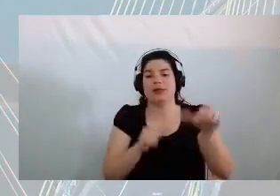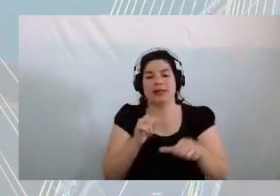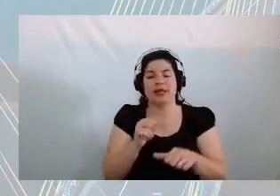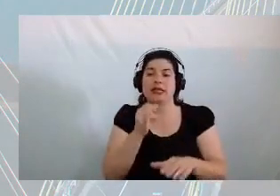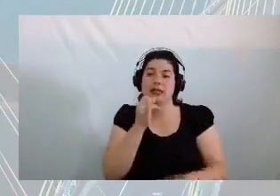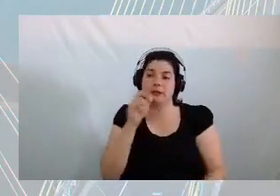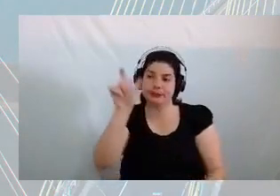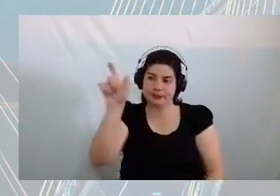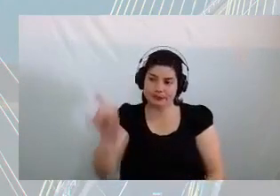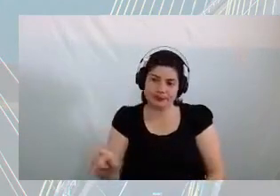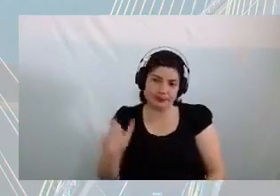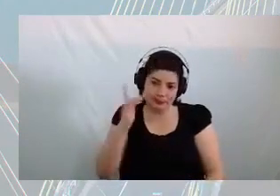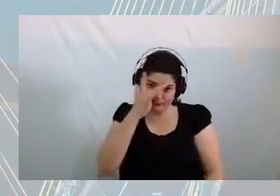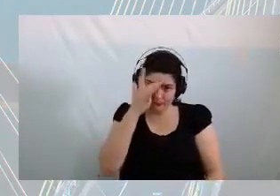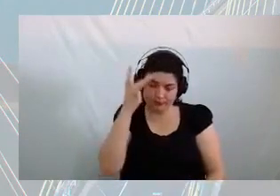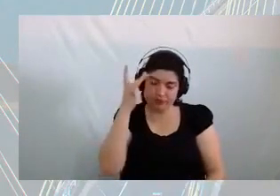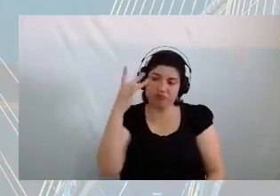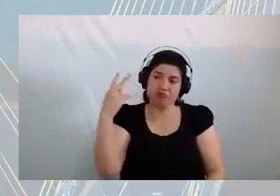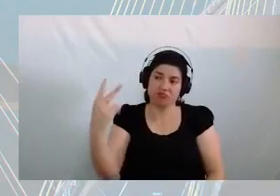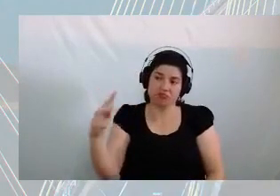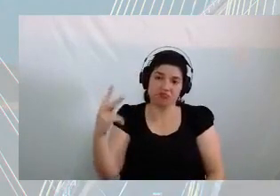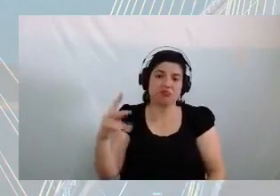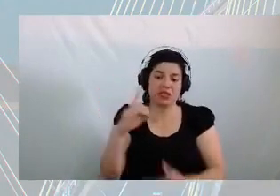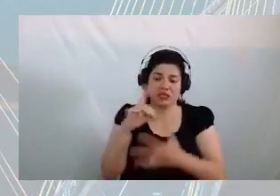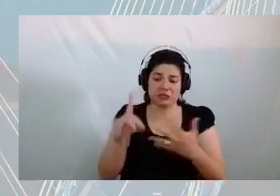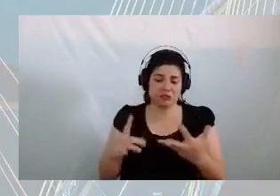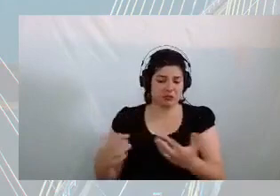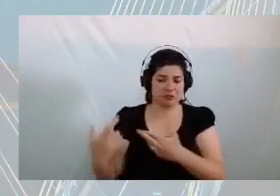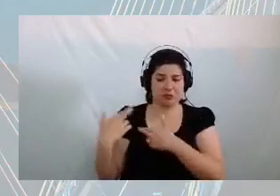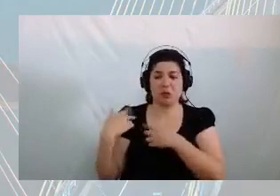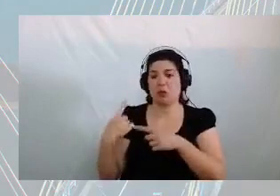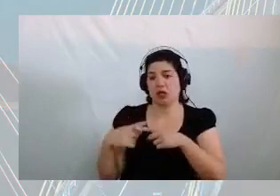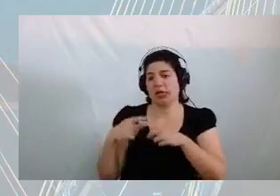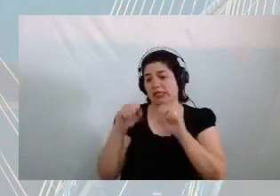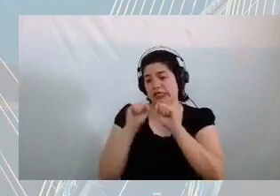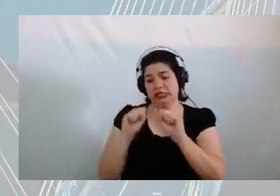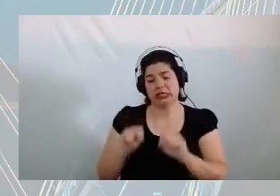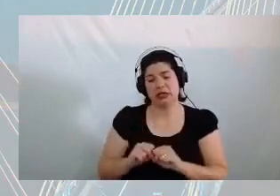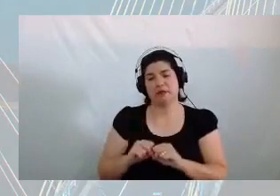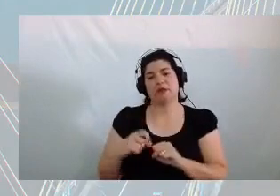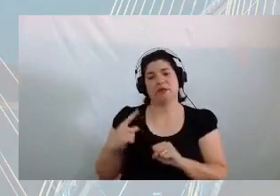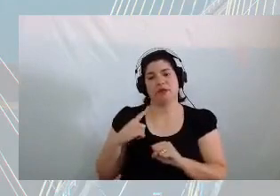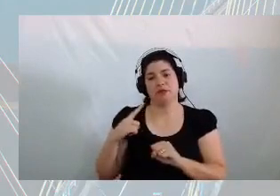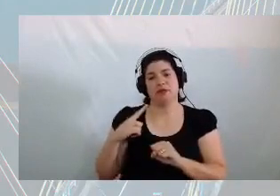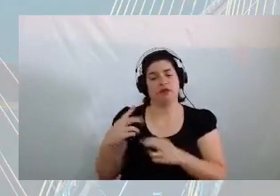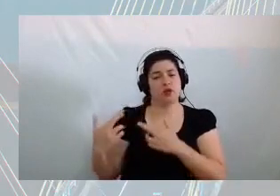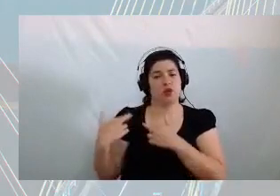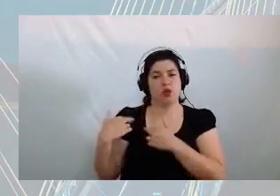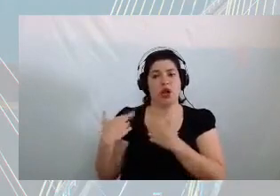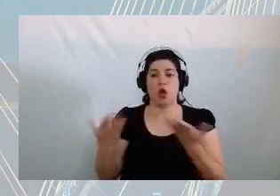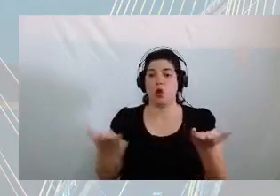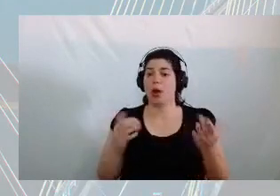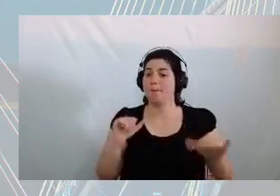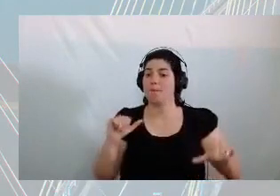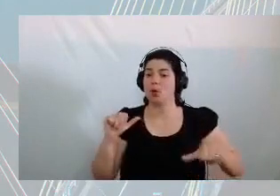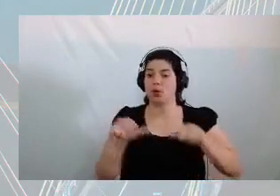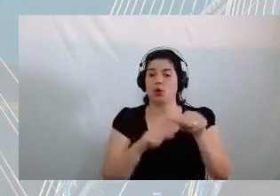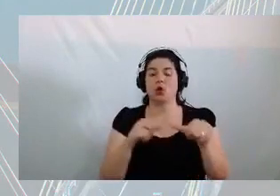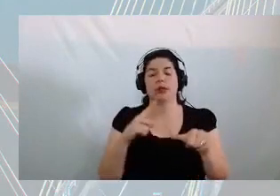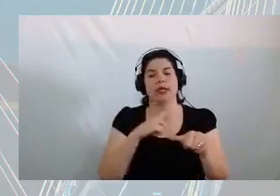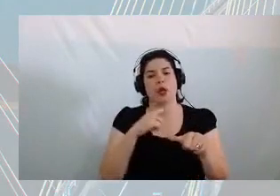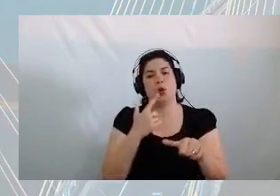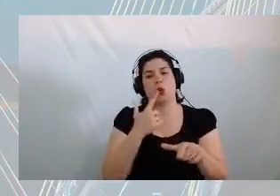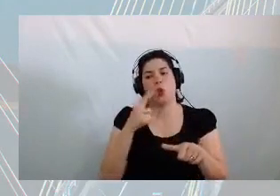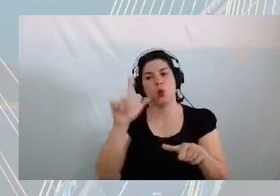da organização, ele é dono daquele dado porque ele é o dono do sistema. Agora eu vou ter uma governança de dados que vai determinar um papel específico